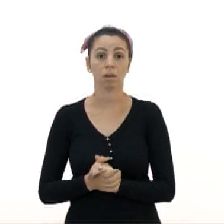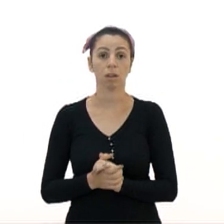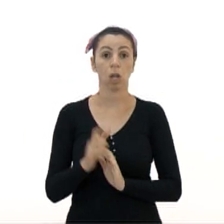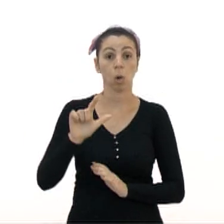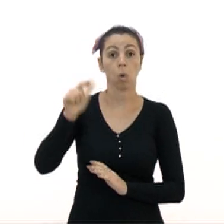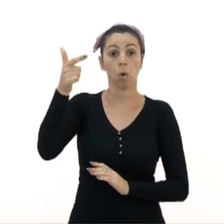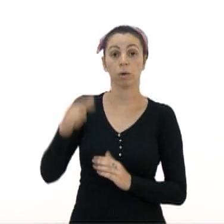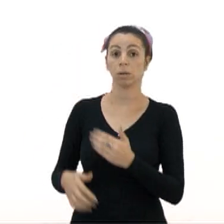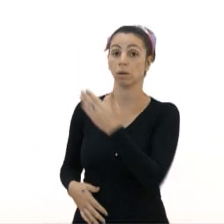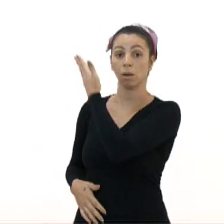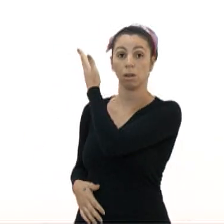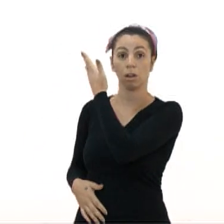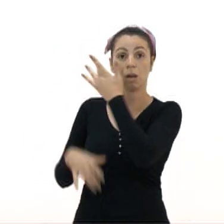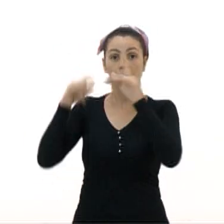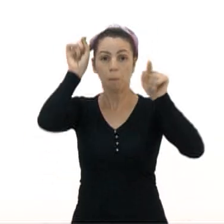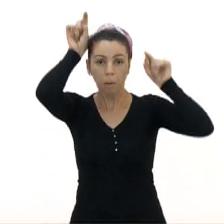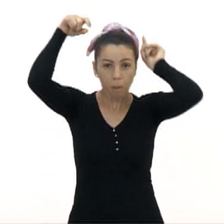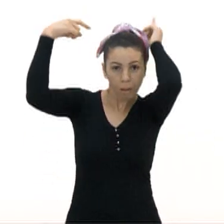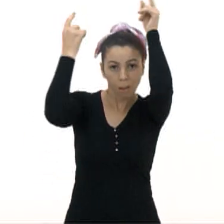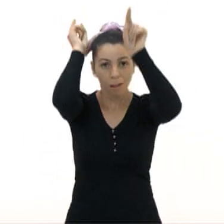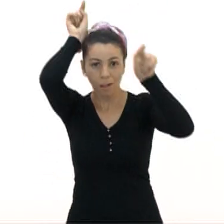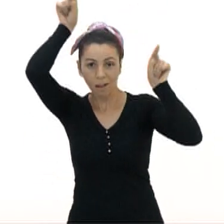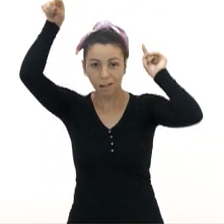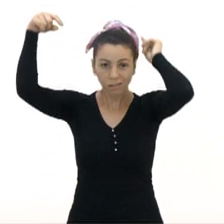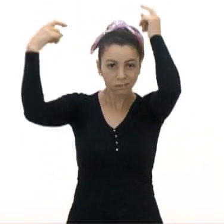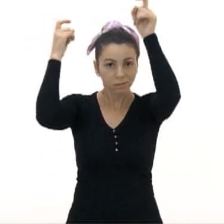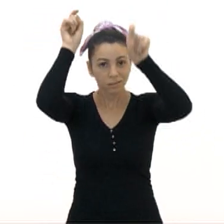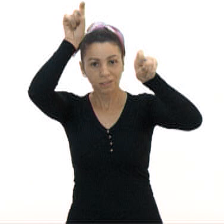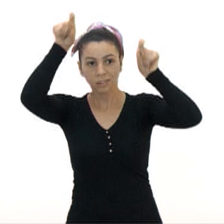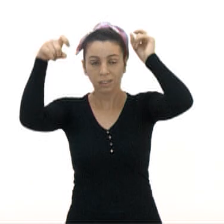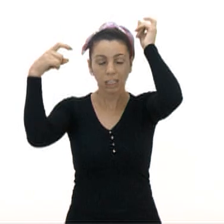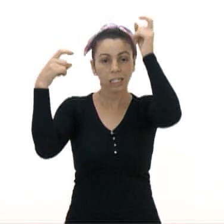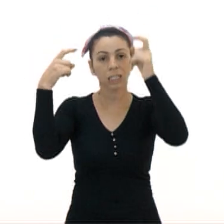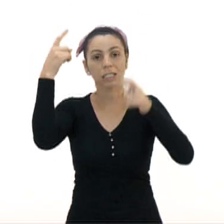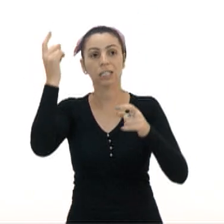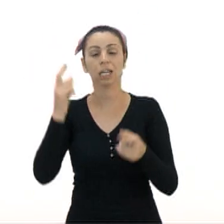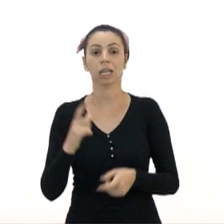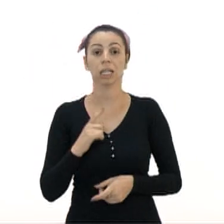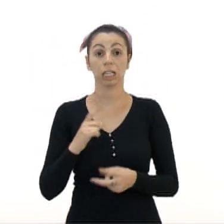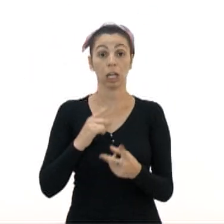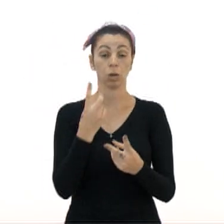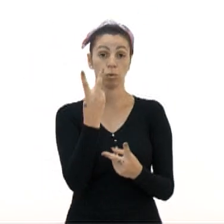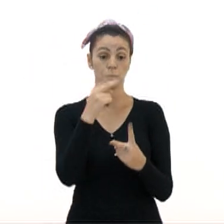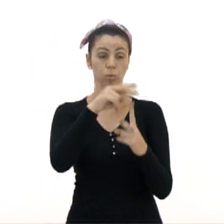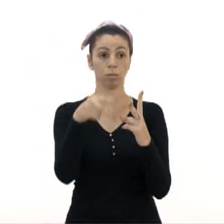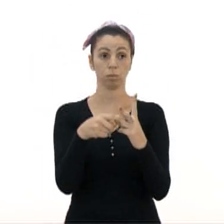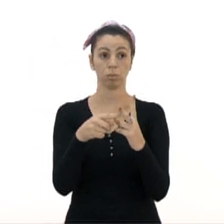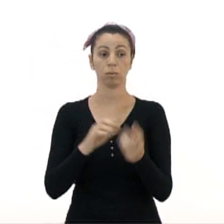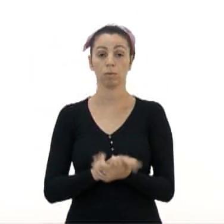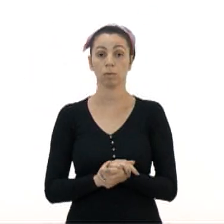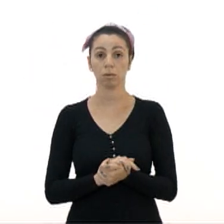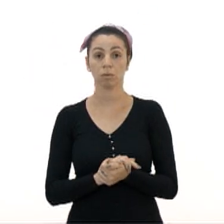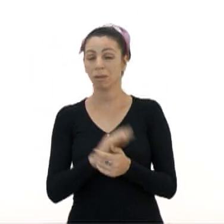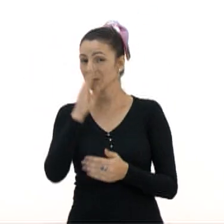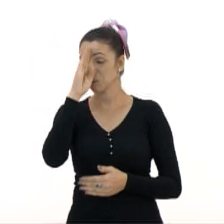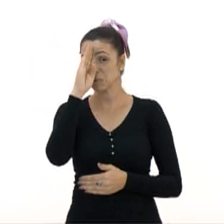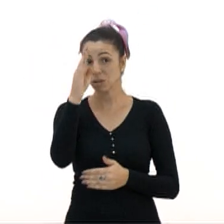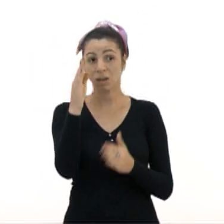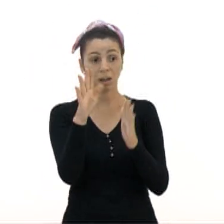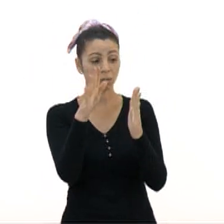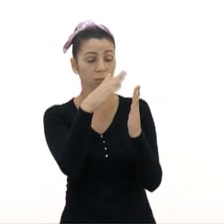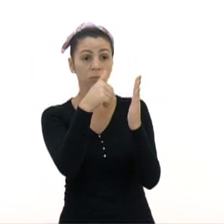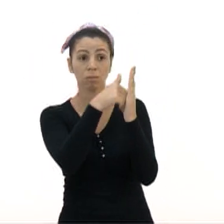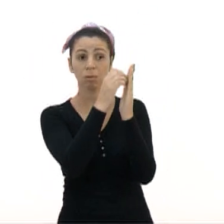Essa cabeça de Medusa, nossa, são duas que ele fez. Tá? A gente não sabe qual que está. Uma sumiu. E ele fez direto no